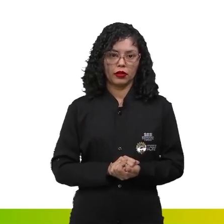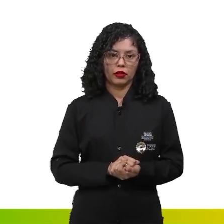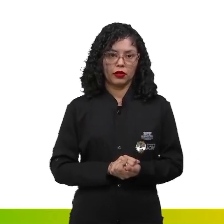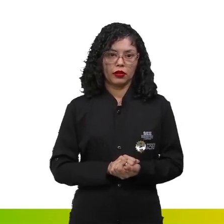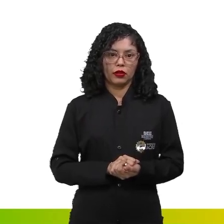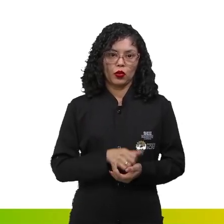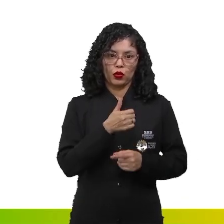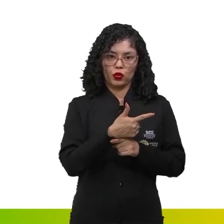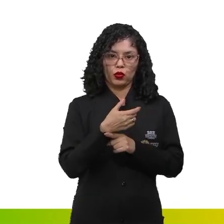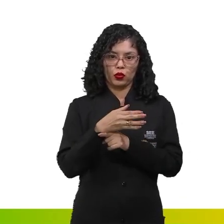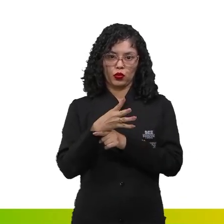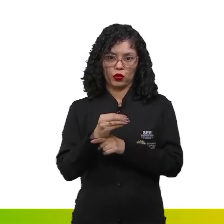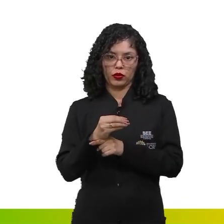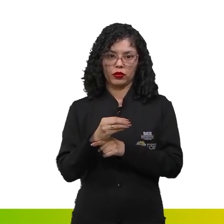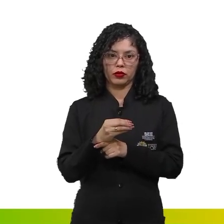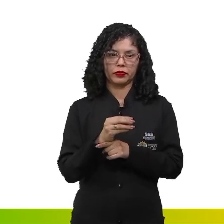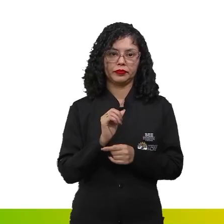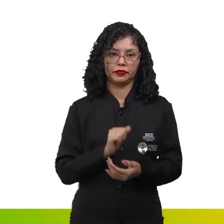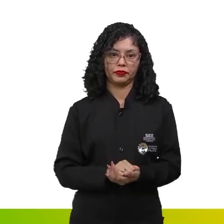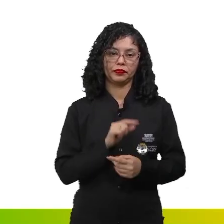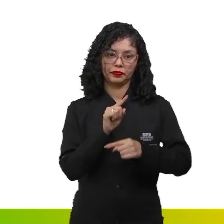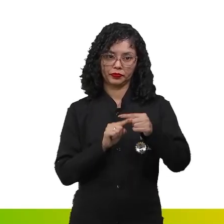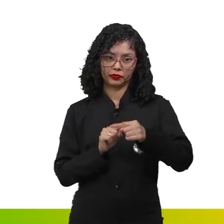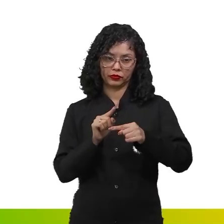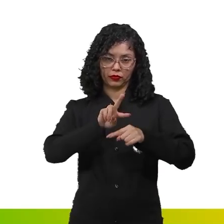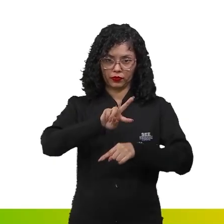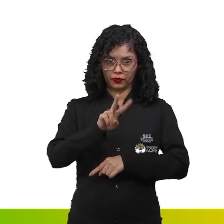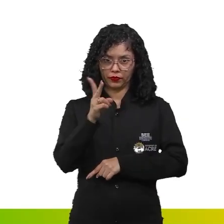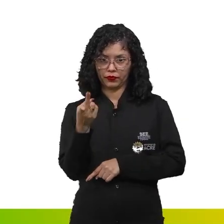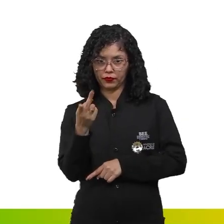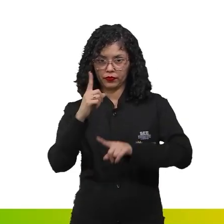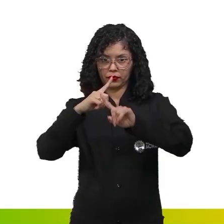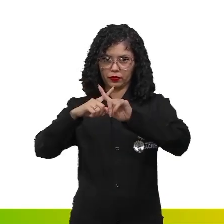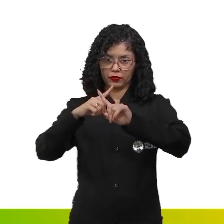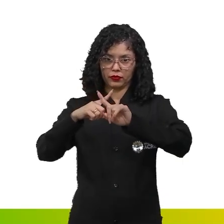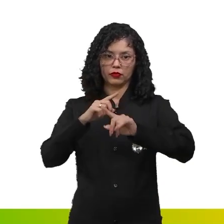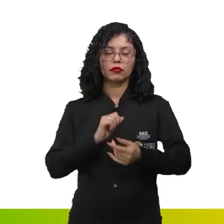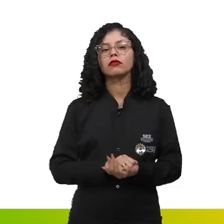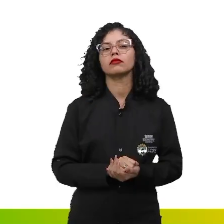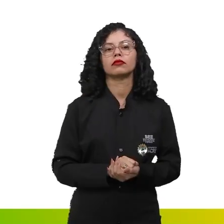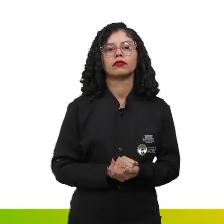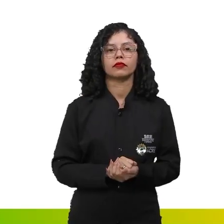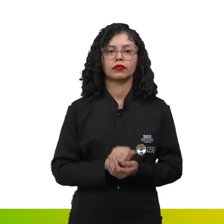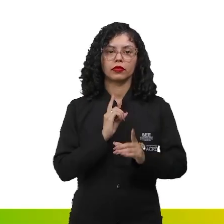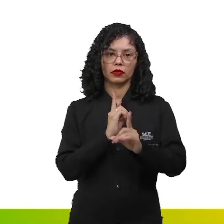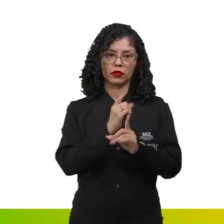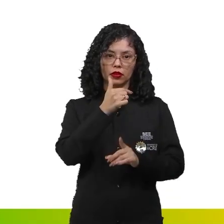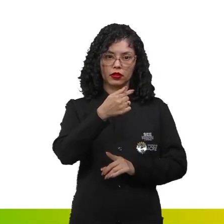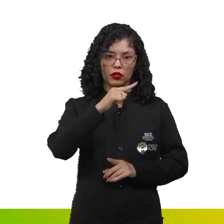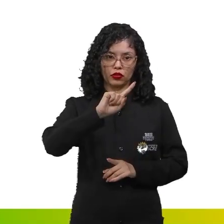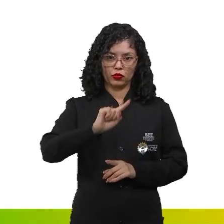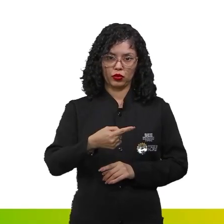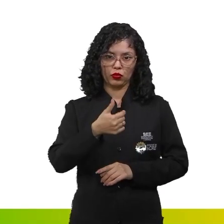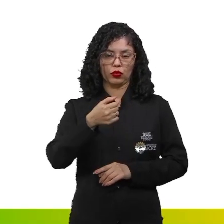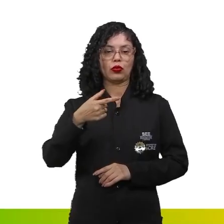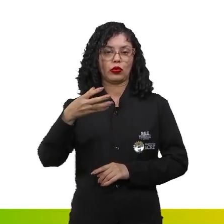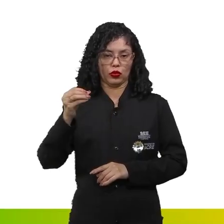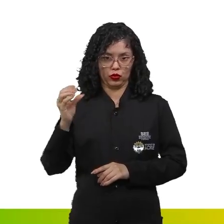o 240 está dividindo, vai passar multiplicando e encontramos a área.